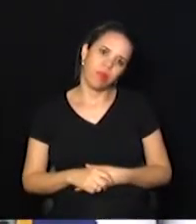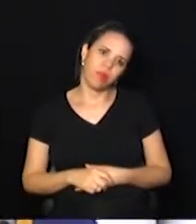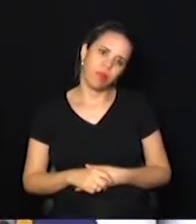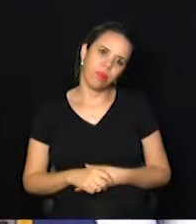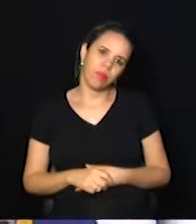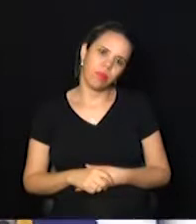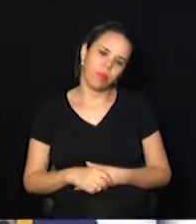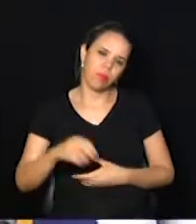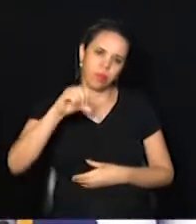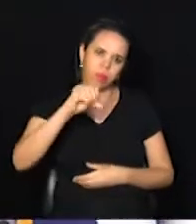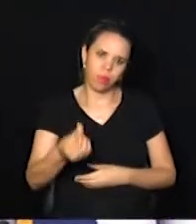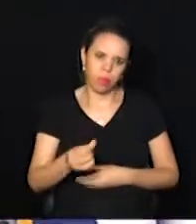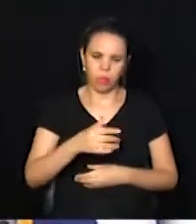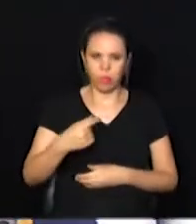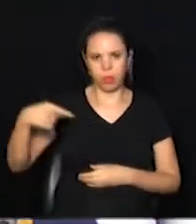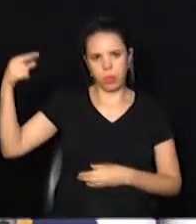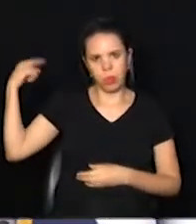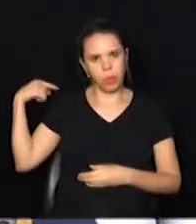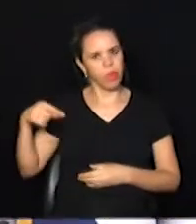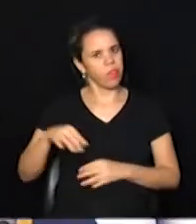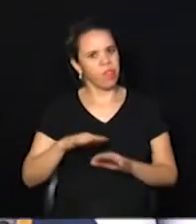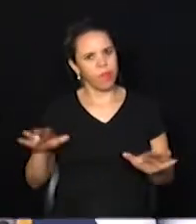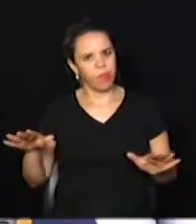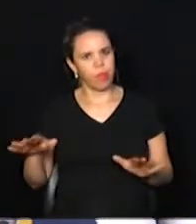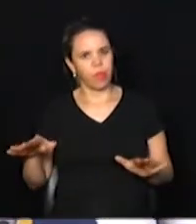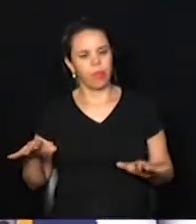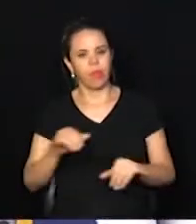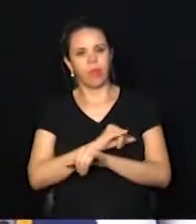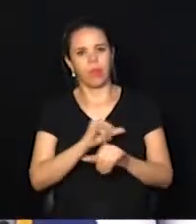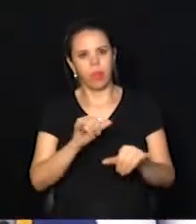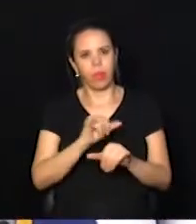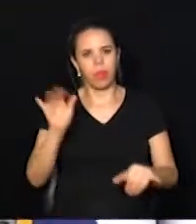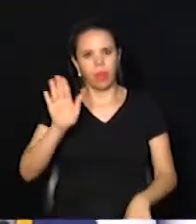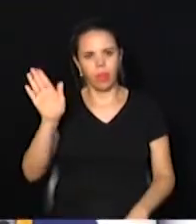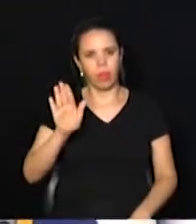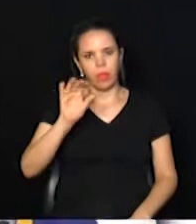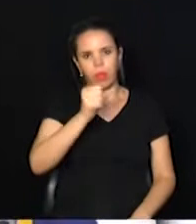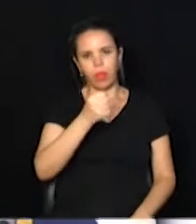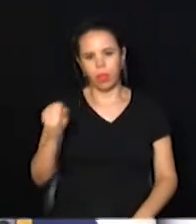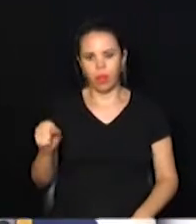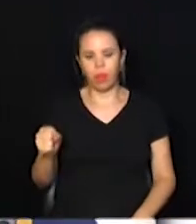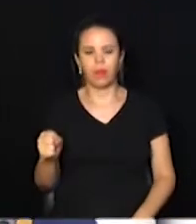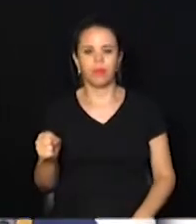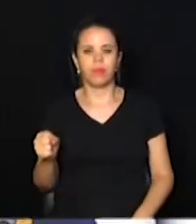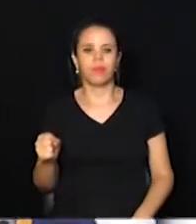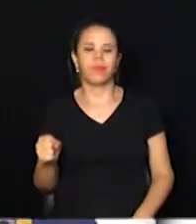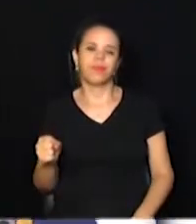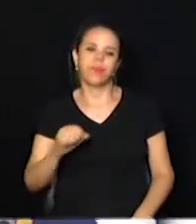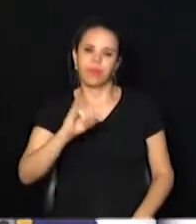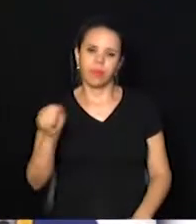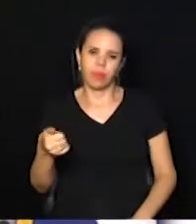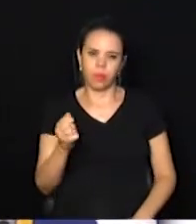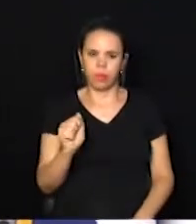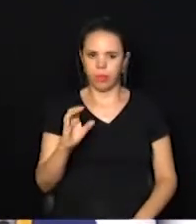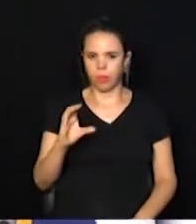de 96. Foi a campanha de 88, o Jacó era o candidato a prefeito, e o Toninho que fazia a rua com a